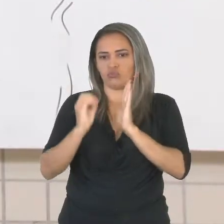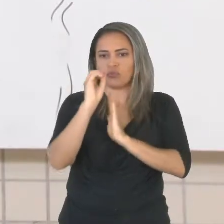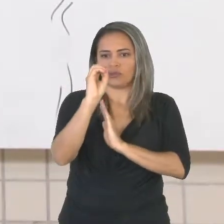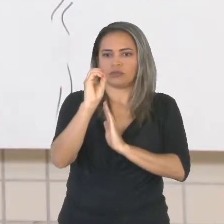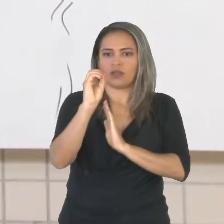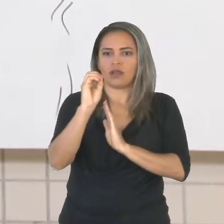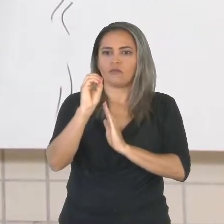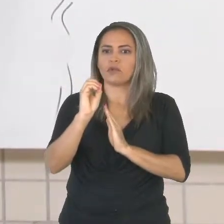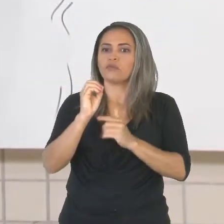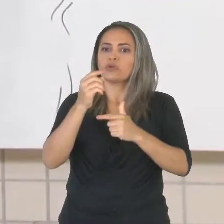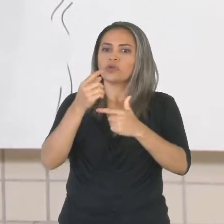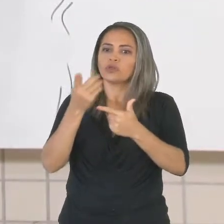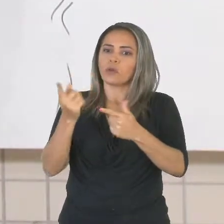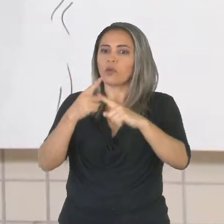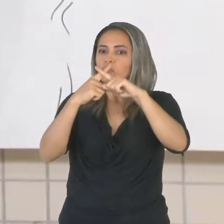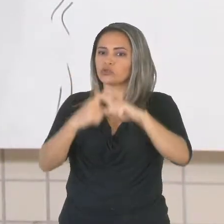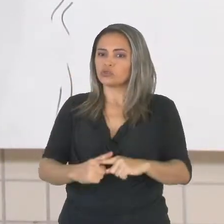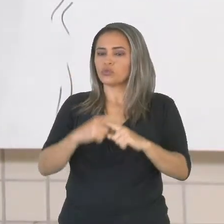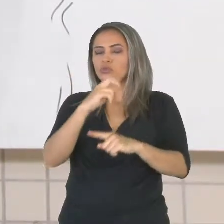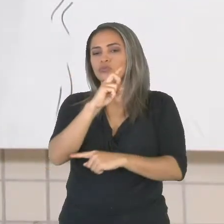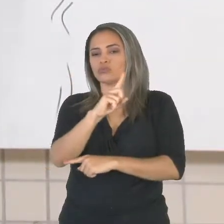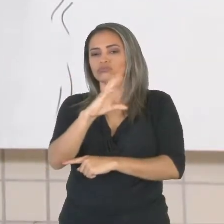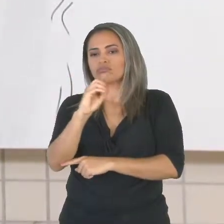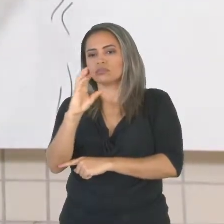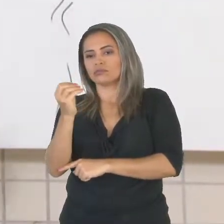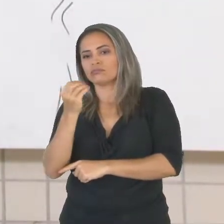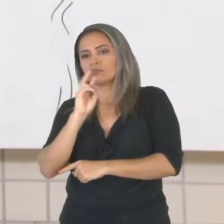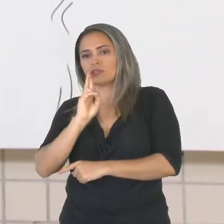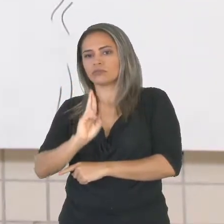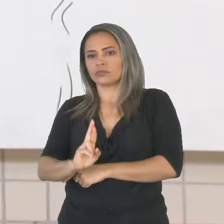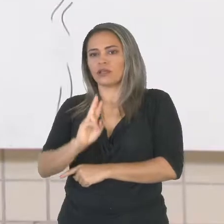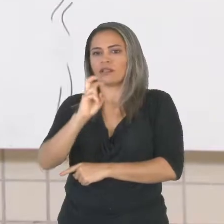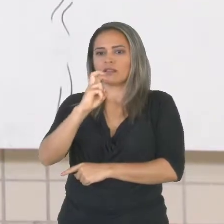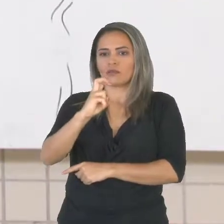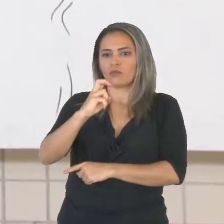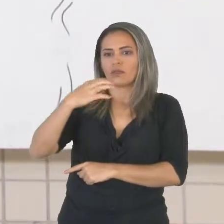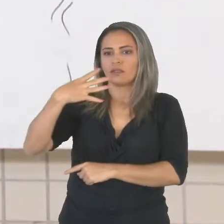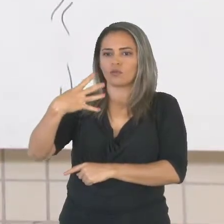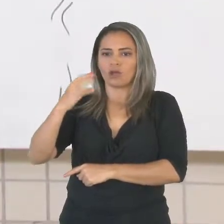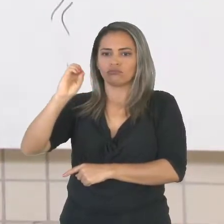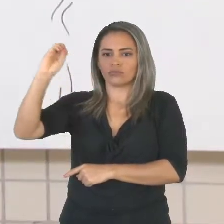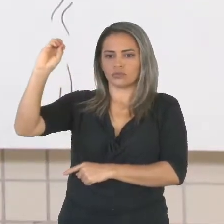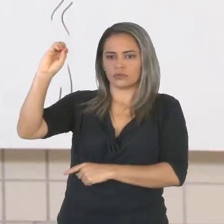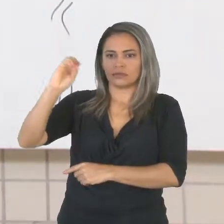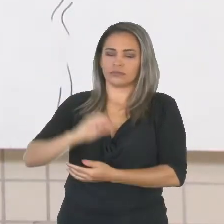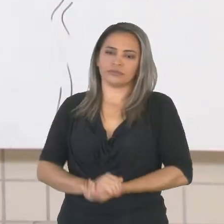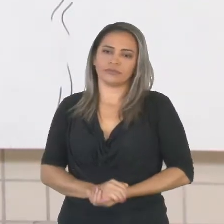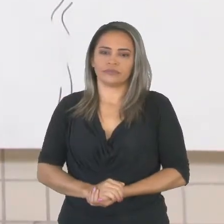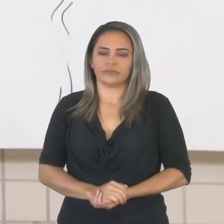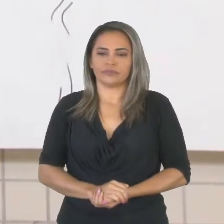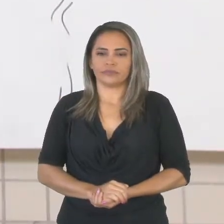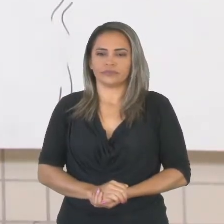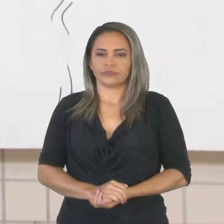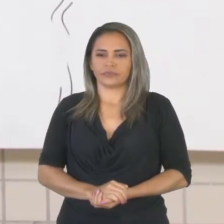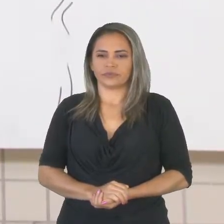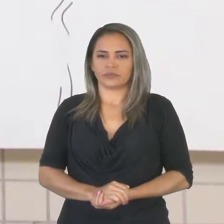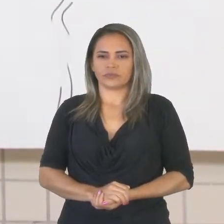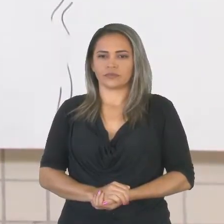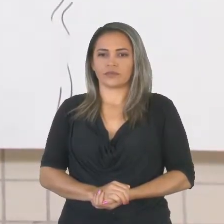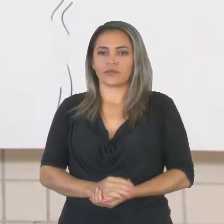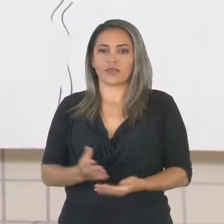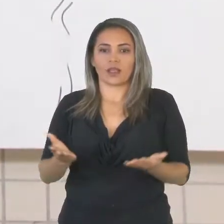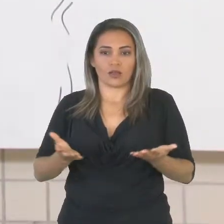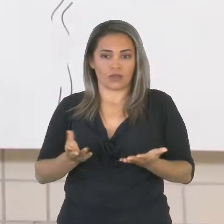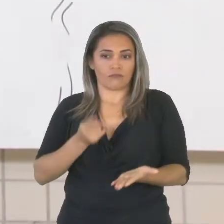100, que vai me dar um total de 54%. Tranquilo? Bom, vou fazer